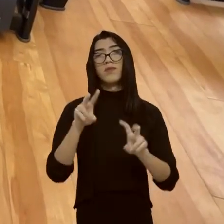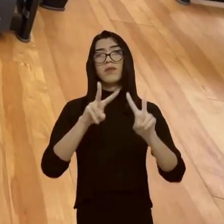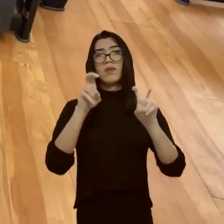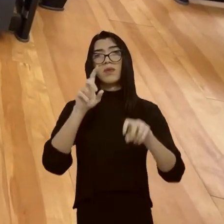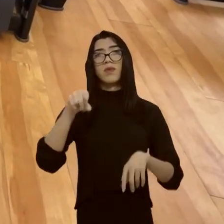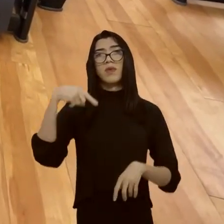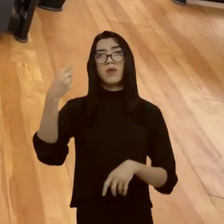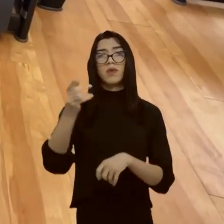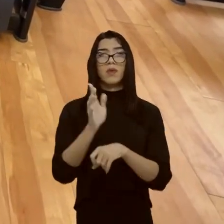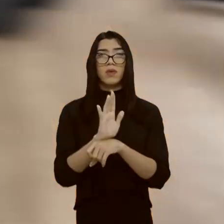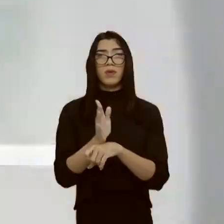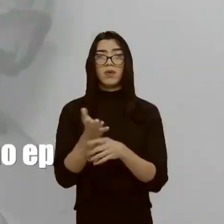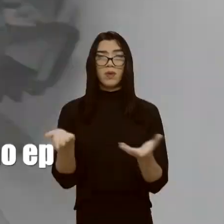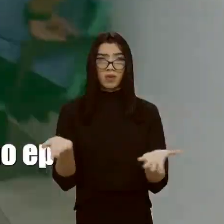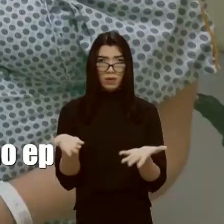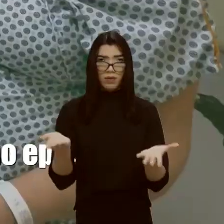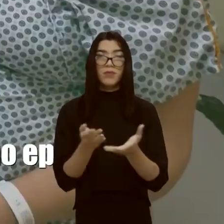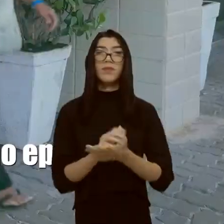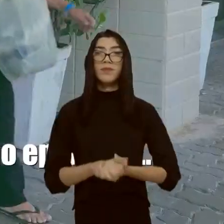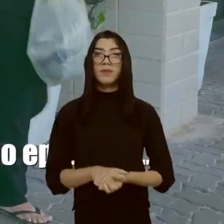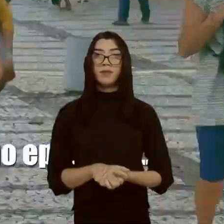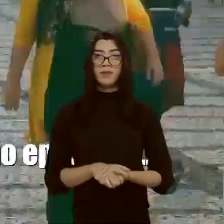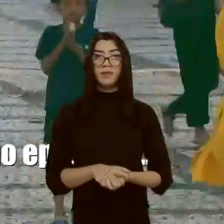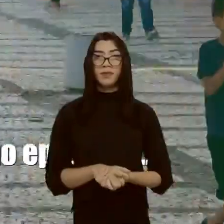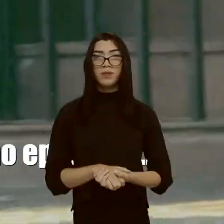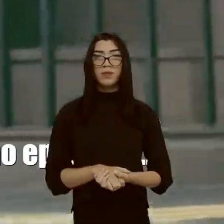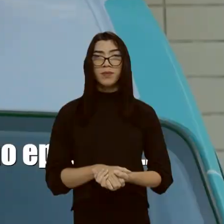próximo episódio desta série.